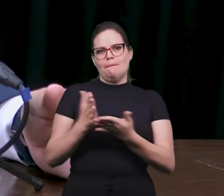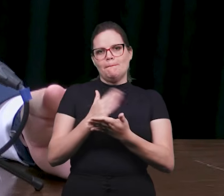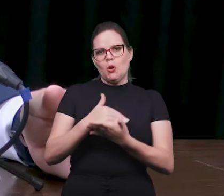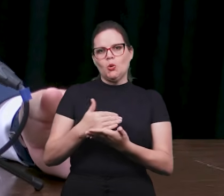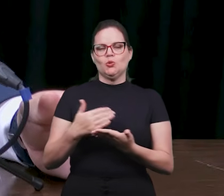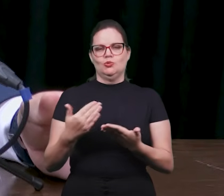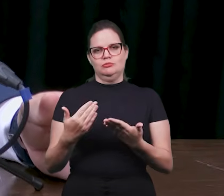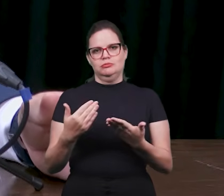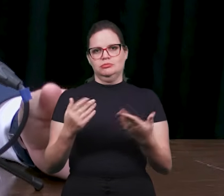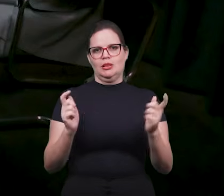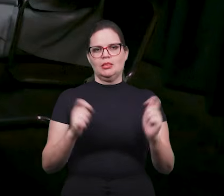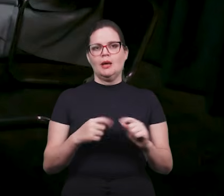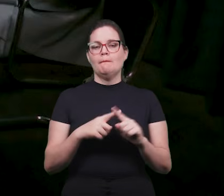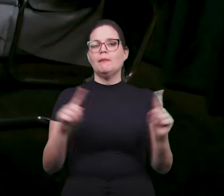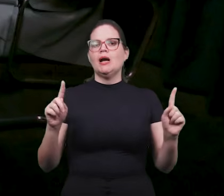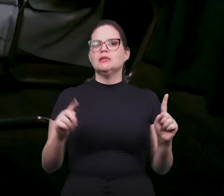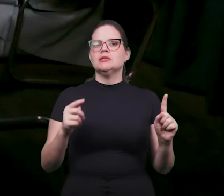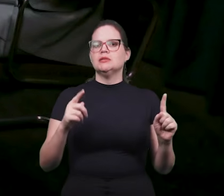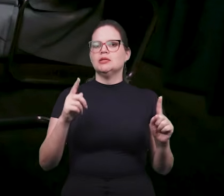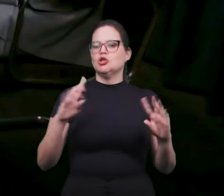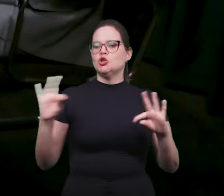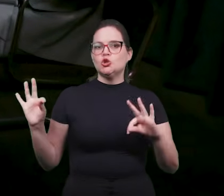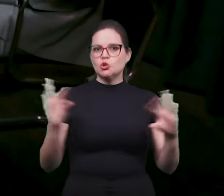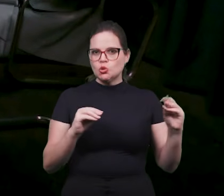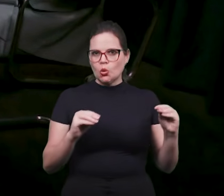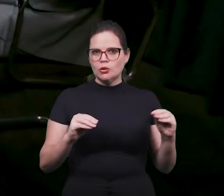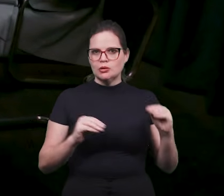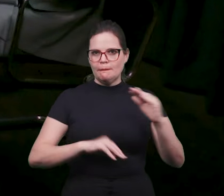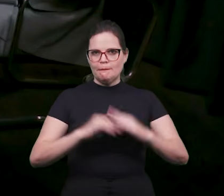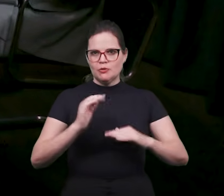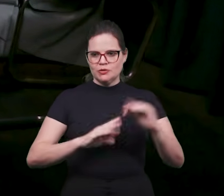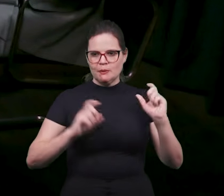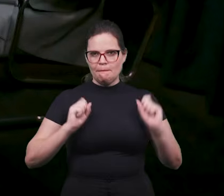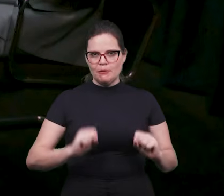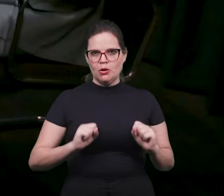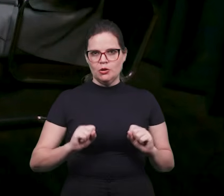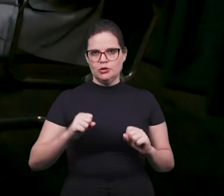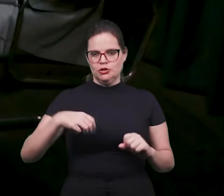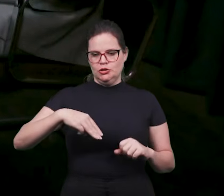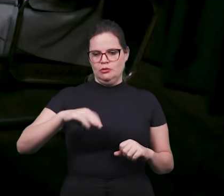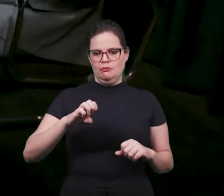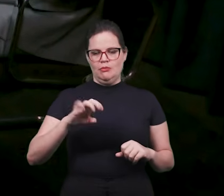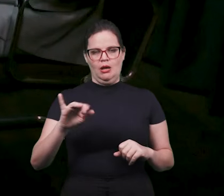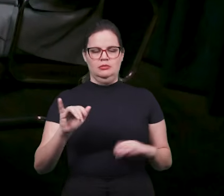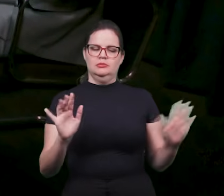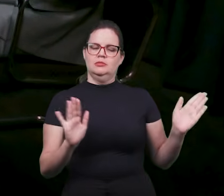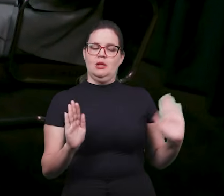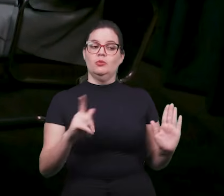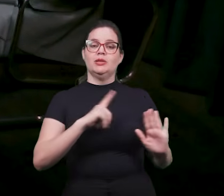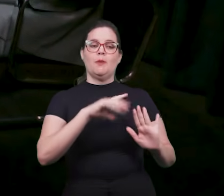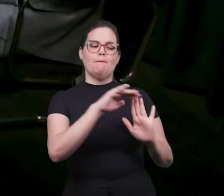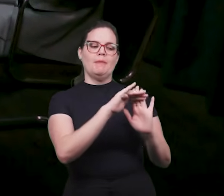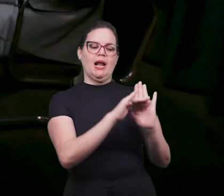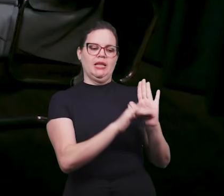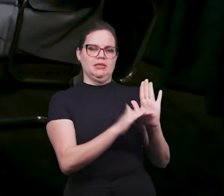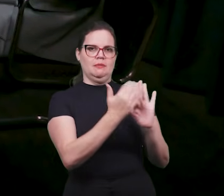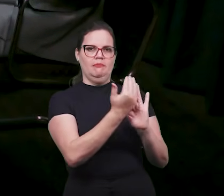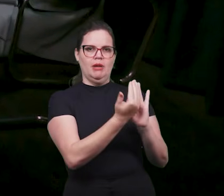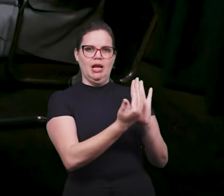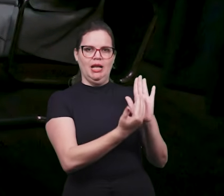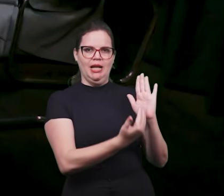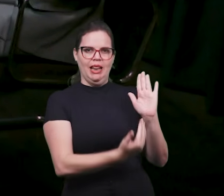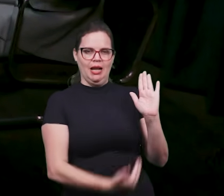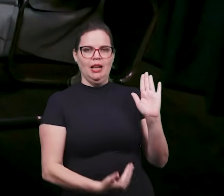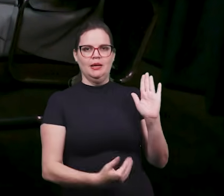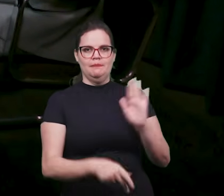enquadramento de MEI? Toda e qualquer atividade? Não, há uma lista na internet, no site do governo, no Comitê Gestor